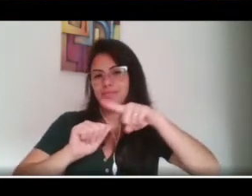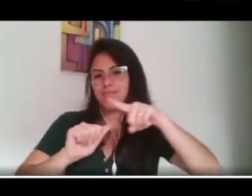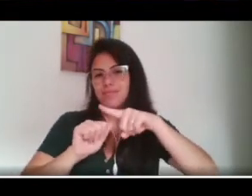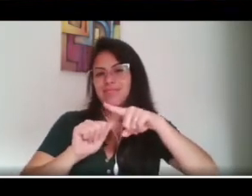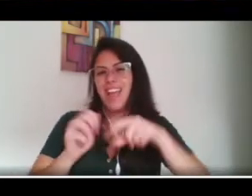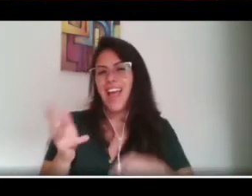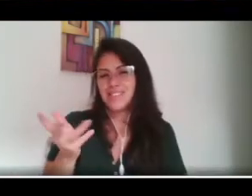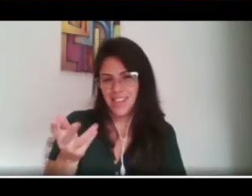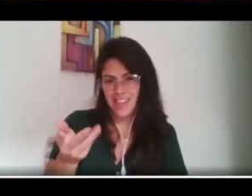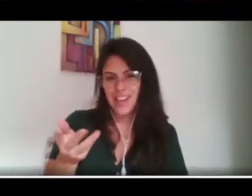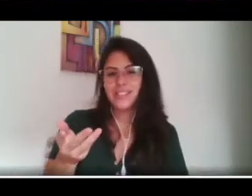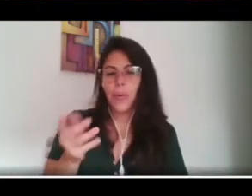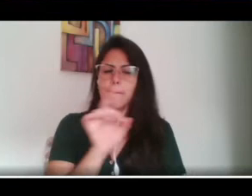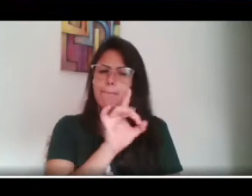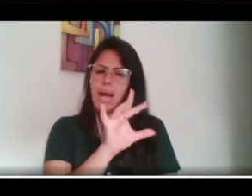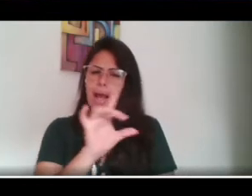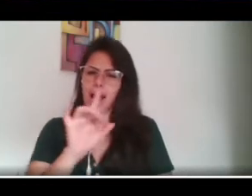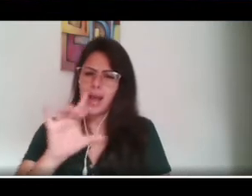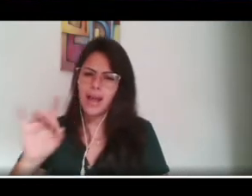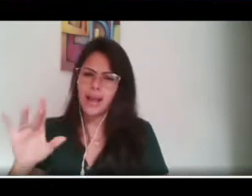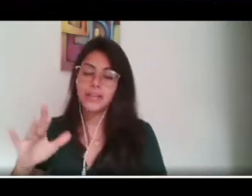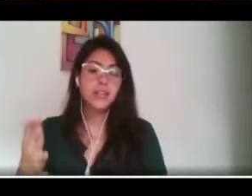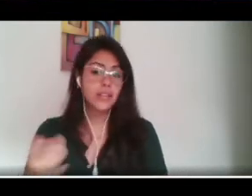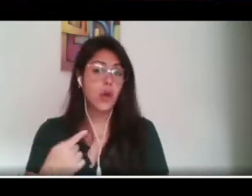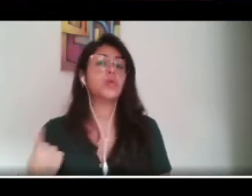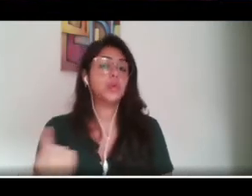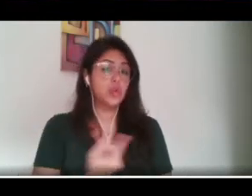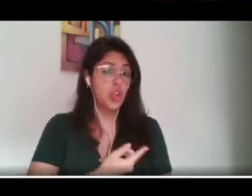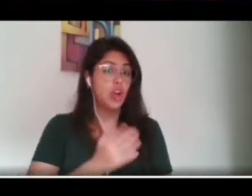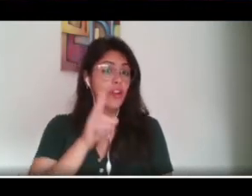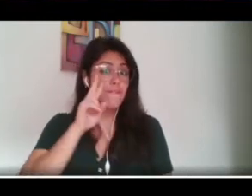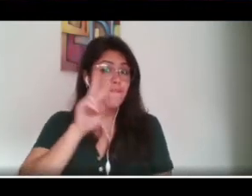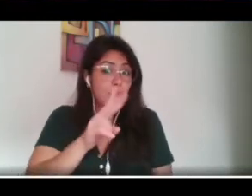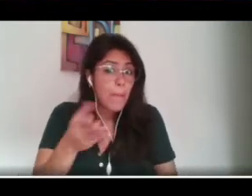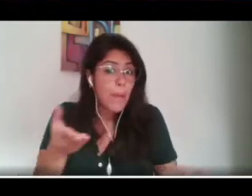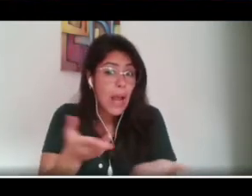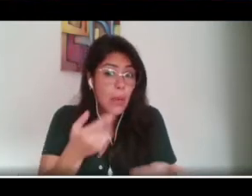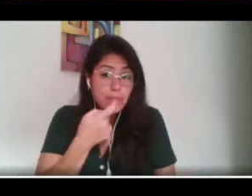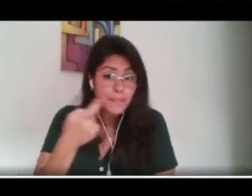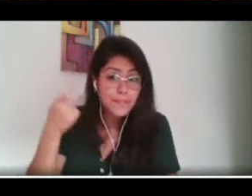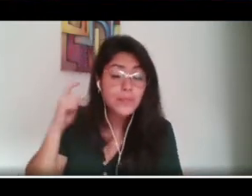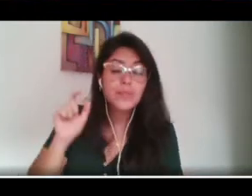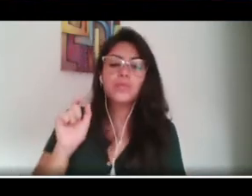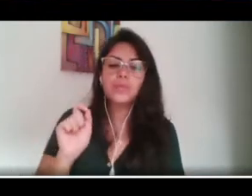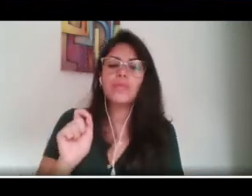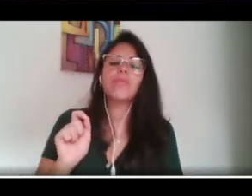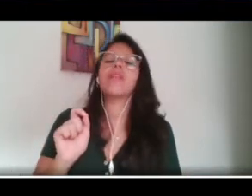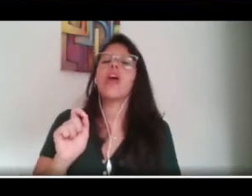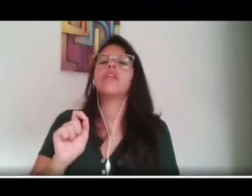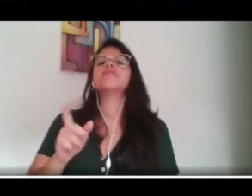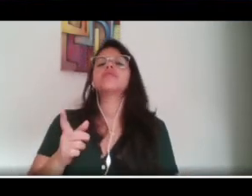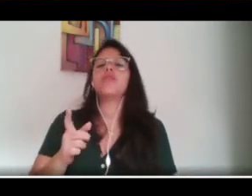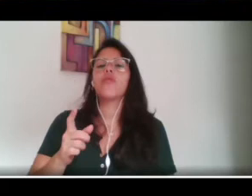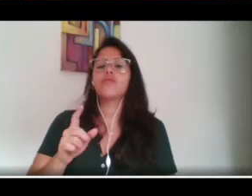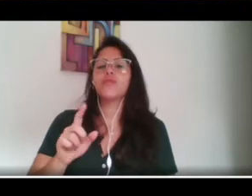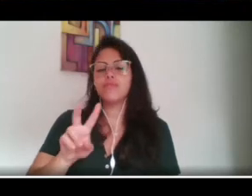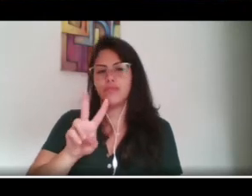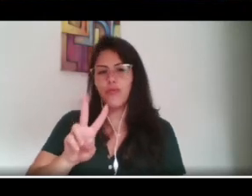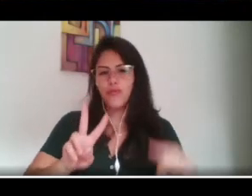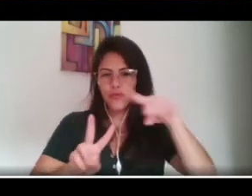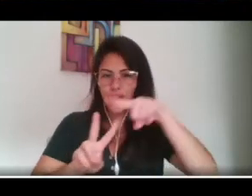pontos. Então, pelo que a gente acabou de ver aqui, né, o vetor aceleração ele está sempre apontando para dentro da